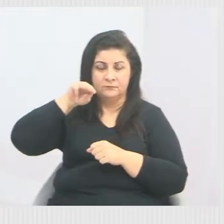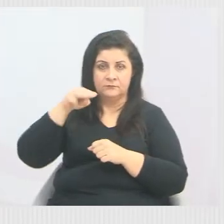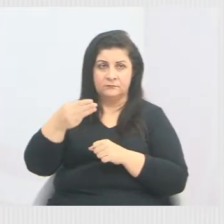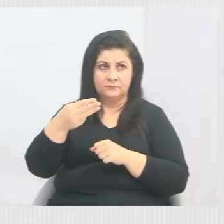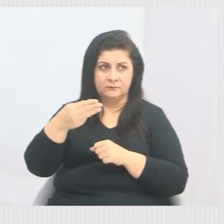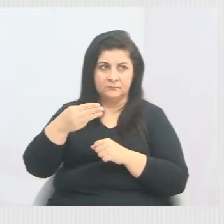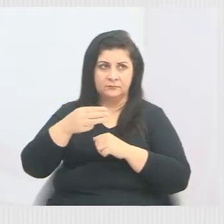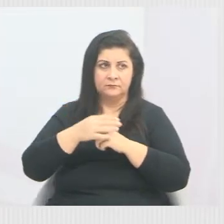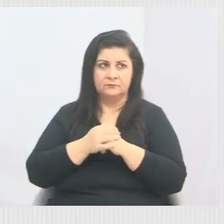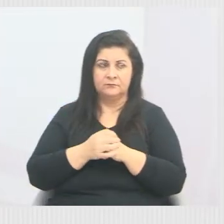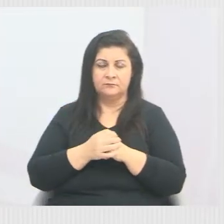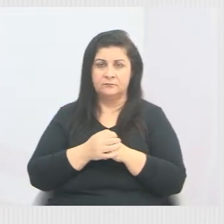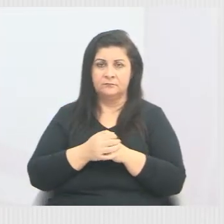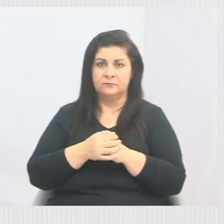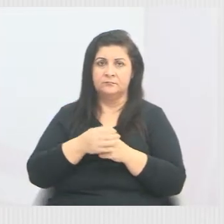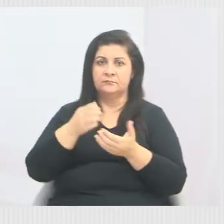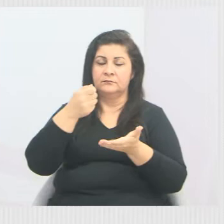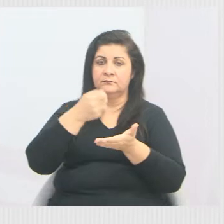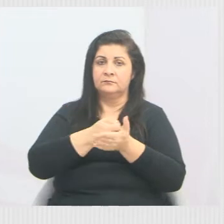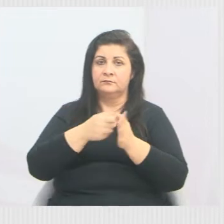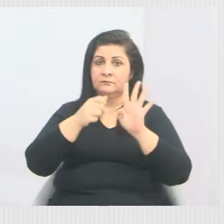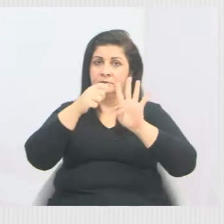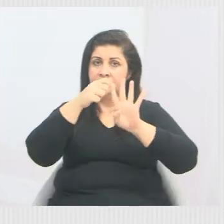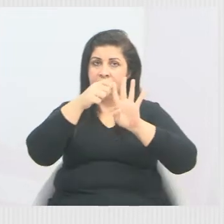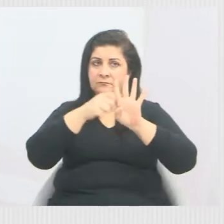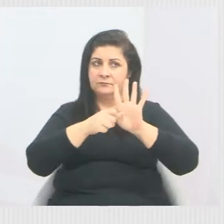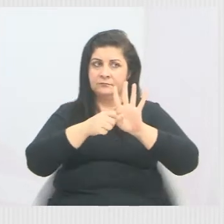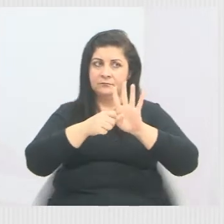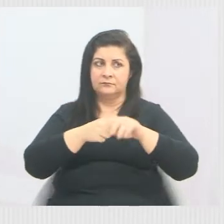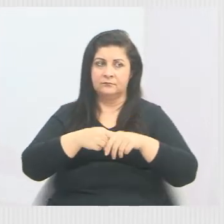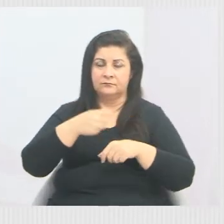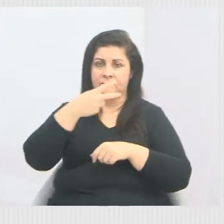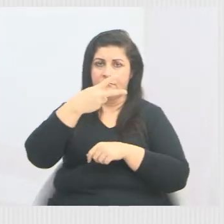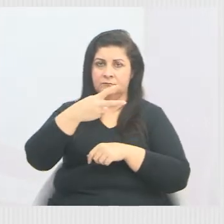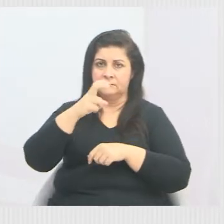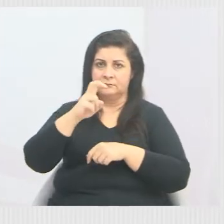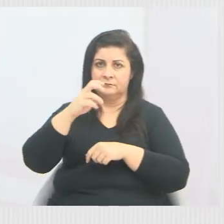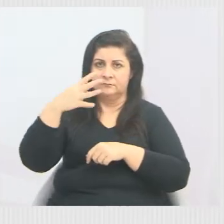932.276.000, liquidado até o primeiro quadrimestre